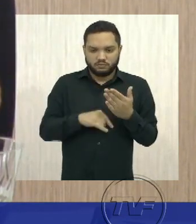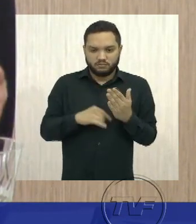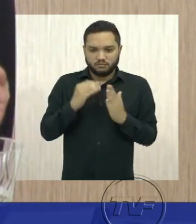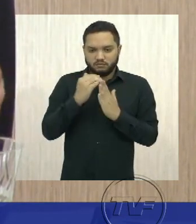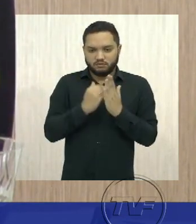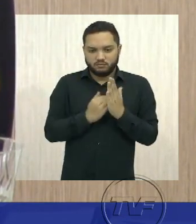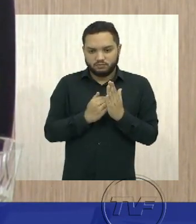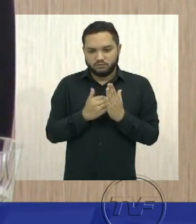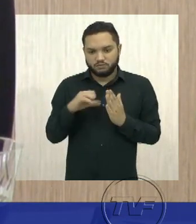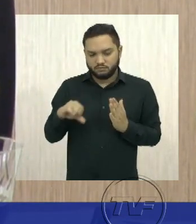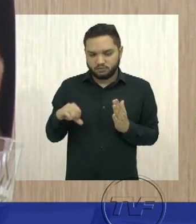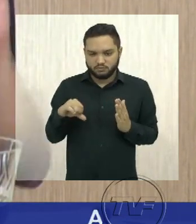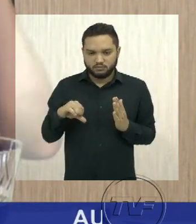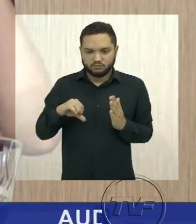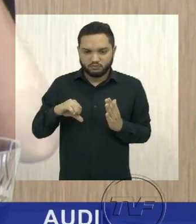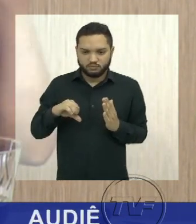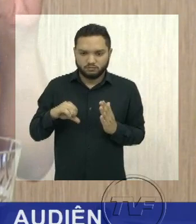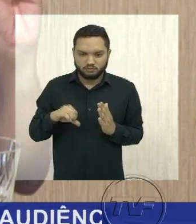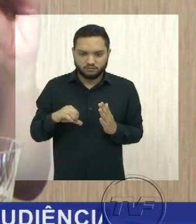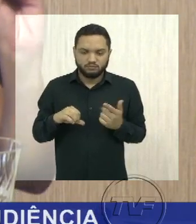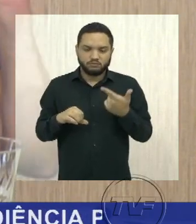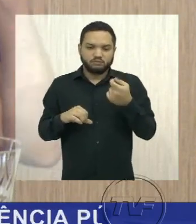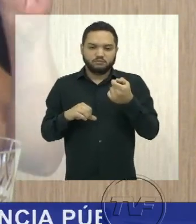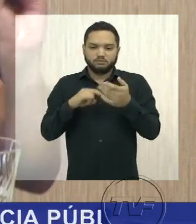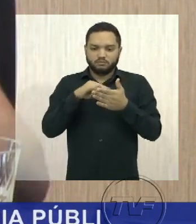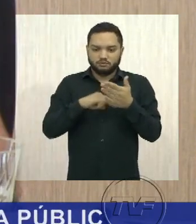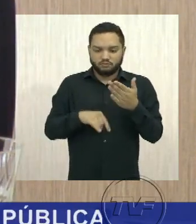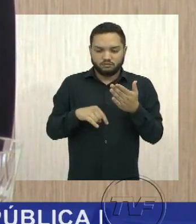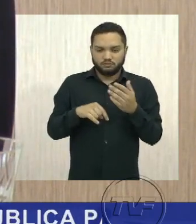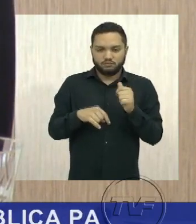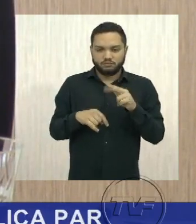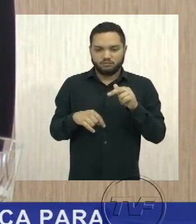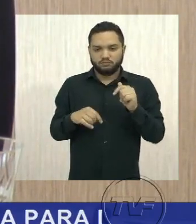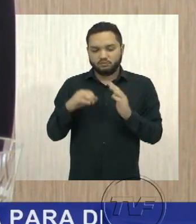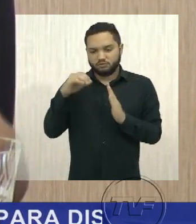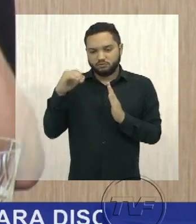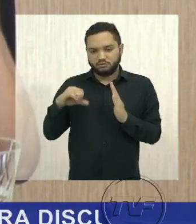acionamento para 9, de 20 documentos no alvará de construção para 9, de 14